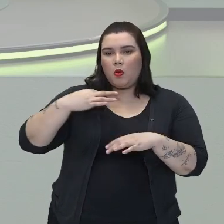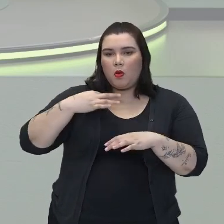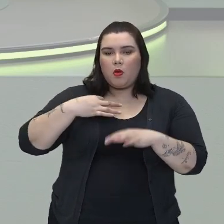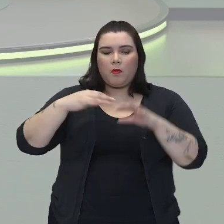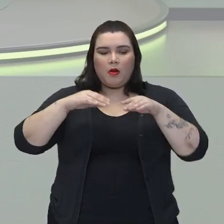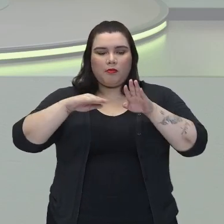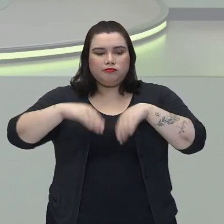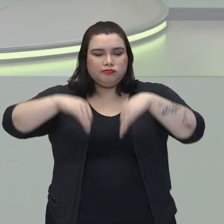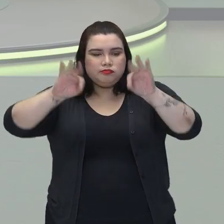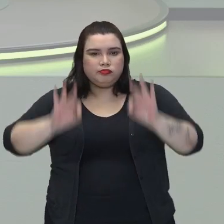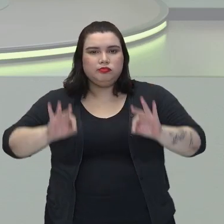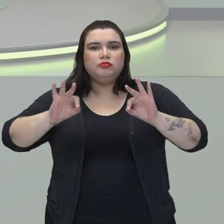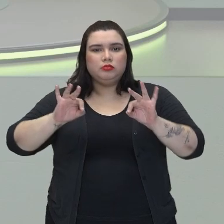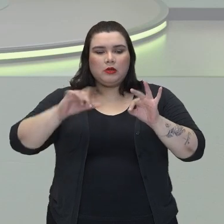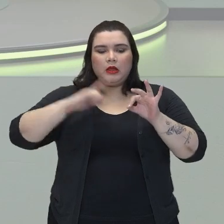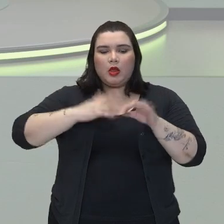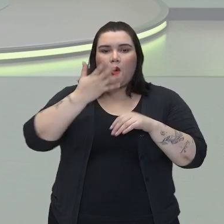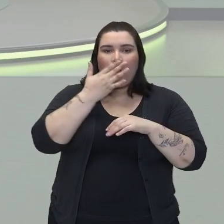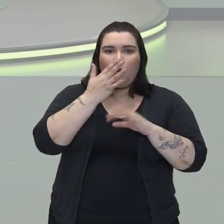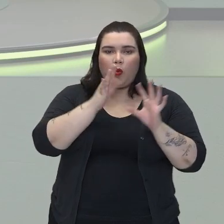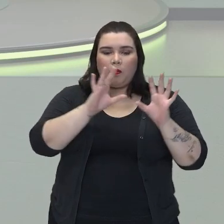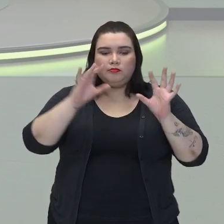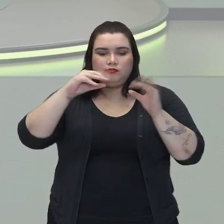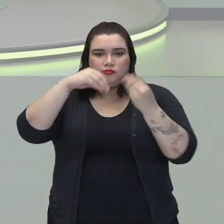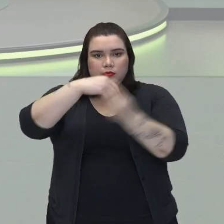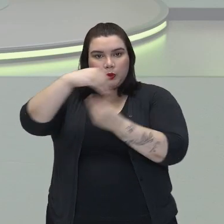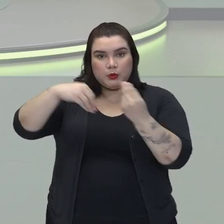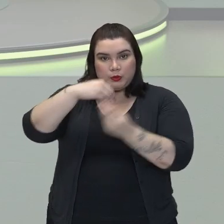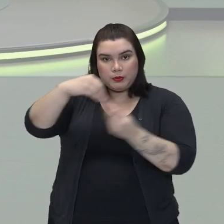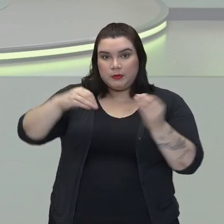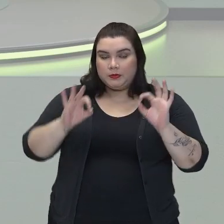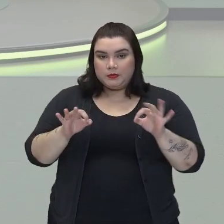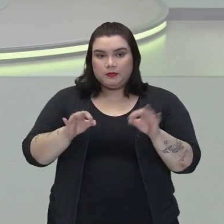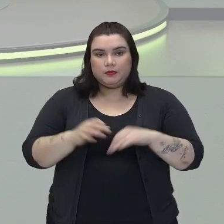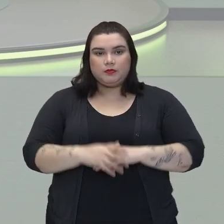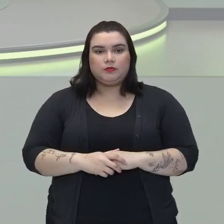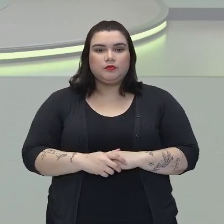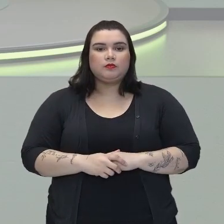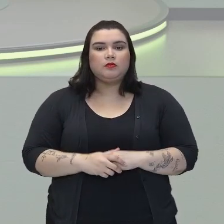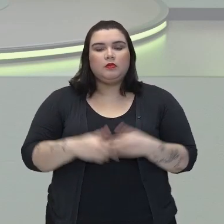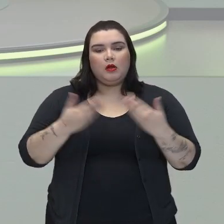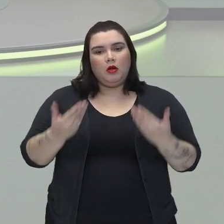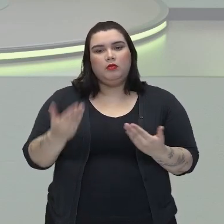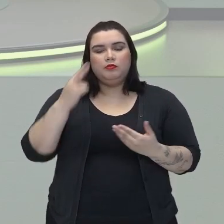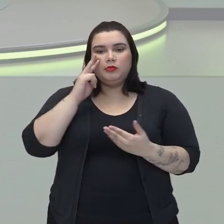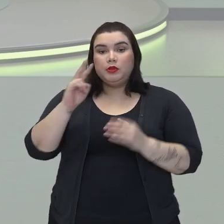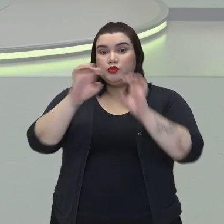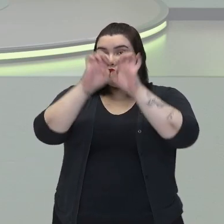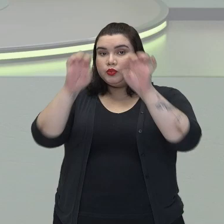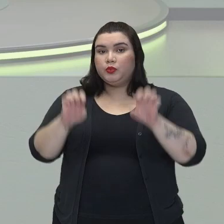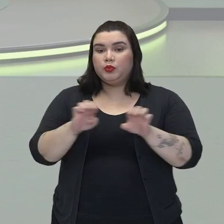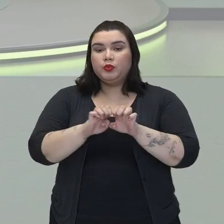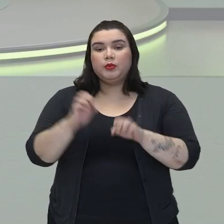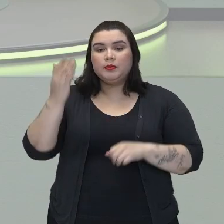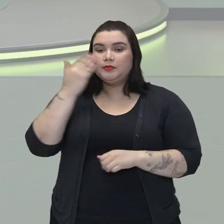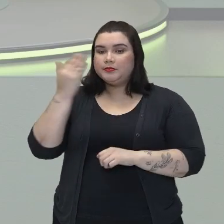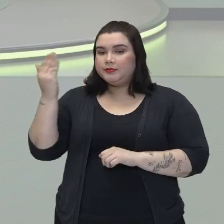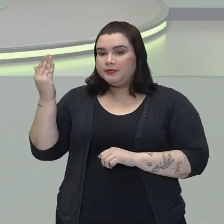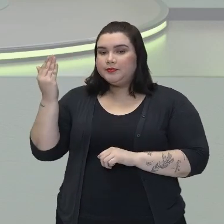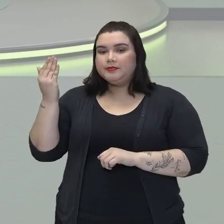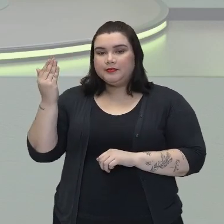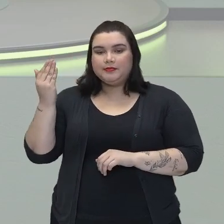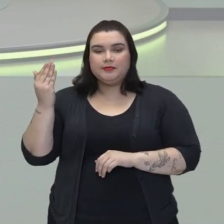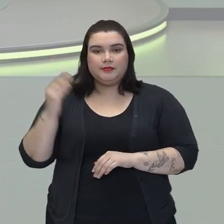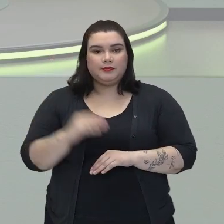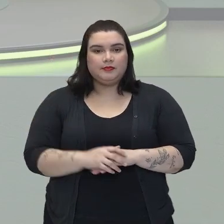ácido fórmico, que é o ácido metanóico. Ou seja, eu só tenho um carbono e percebemos aí o grupo